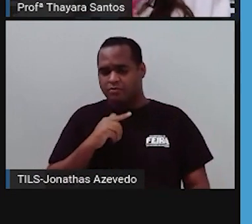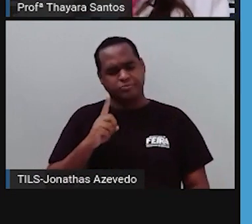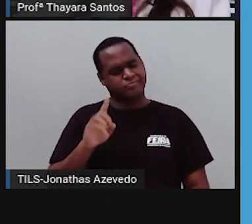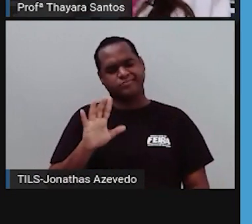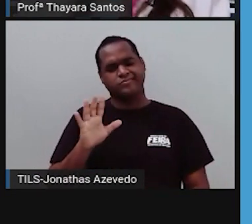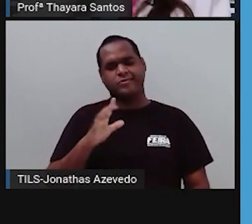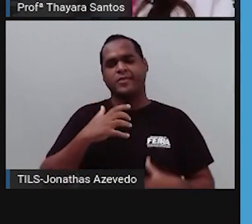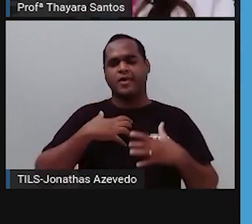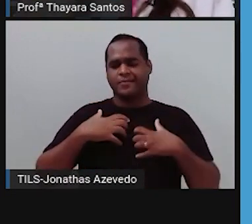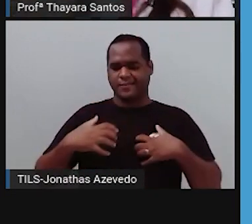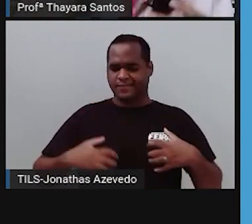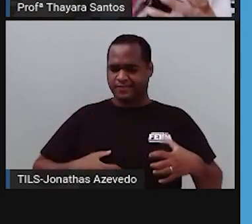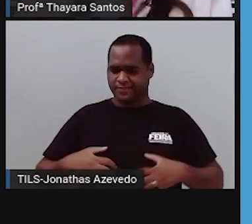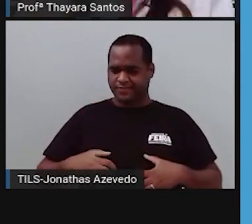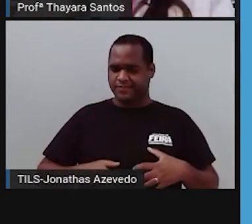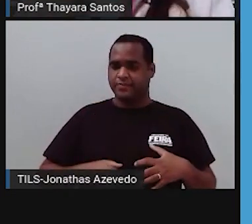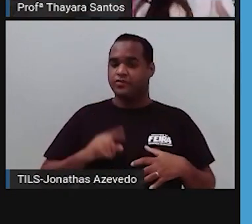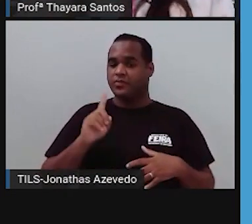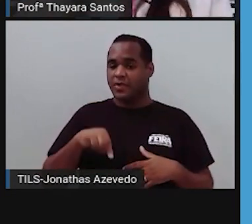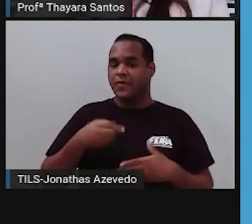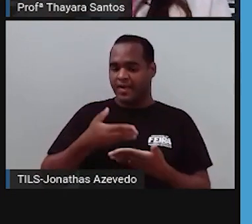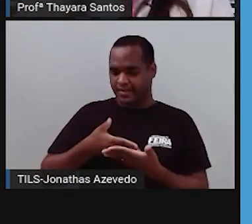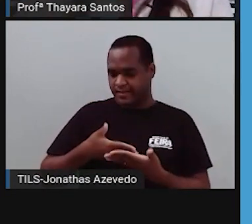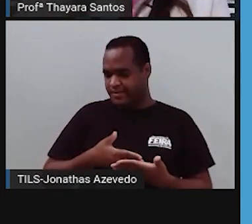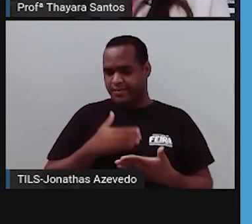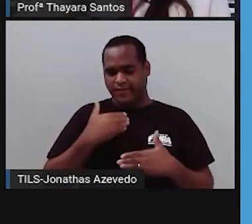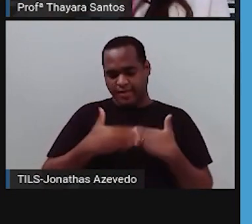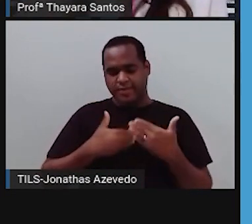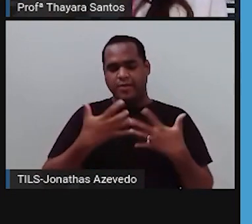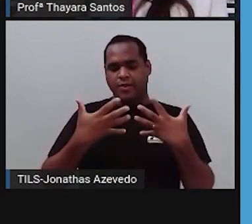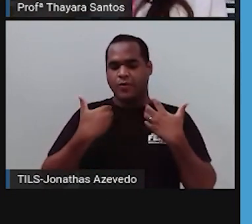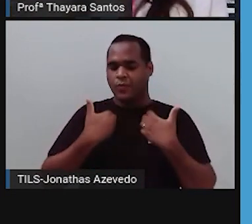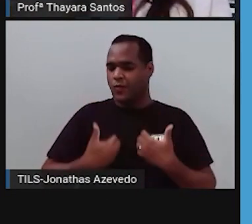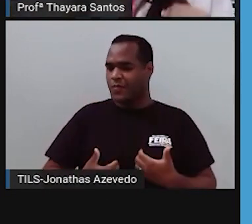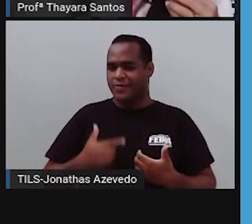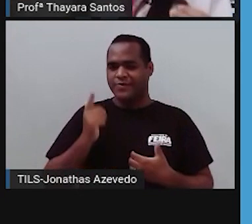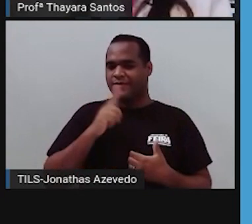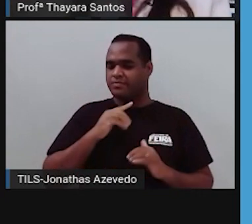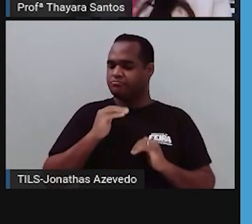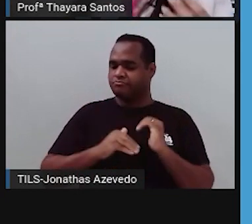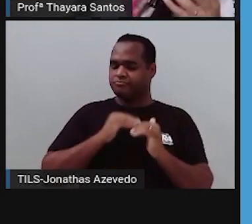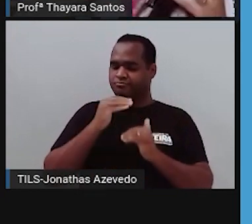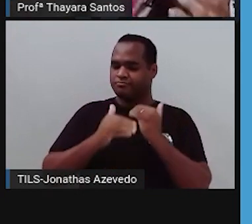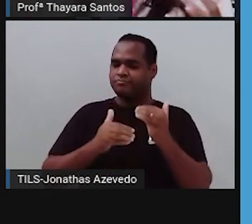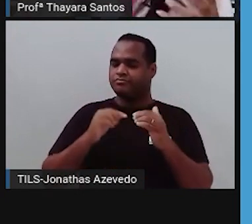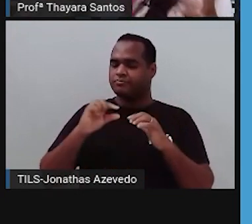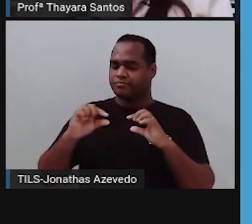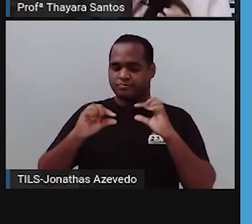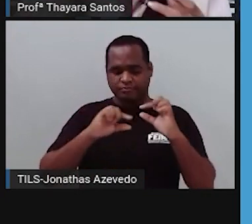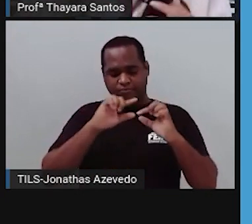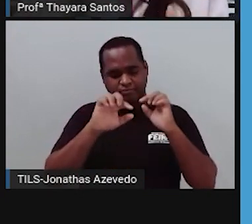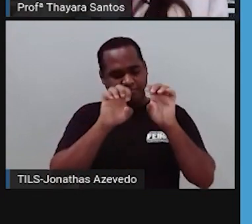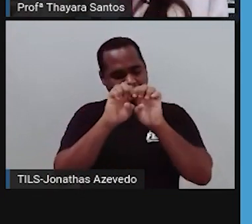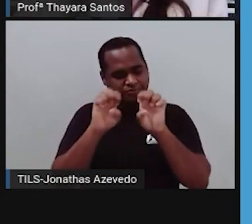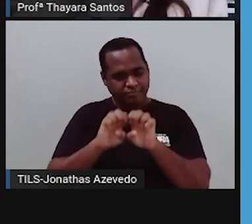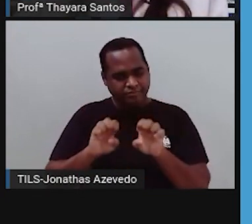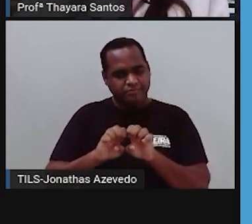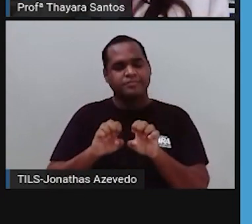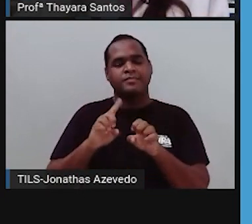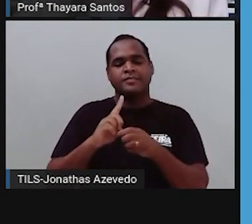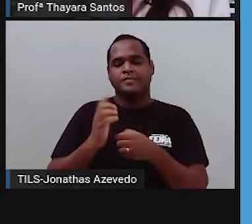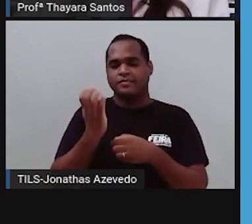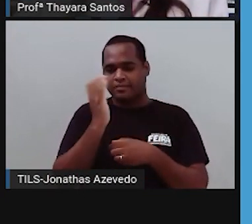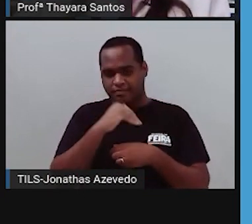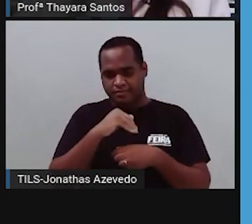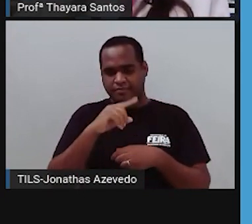sistema nervoso. Então, o bebê ele vai encorpando, vai ganhando corpo, vai desenvolvendo ali um pouquinho das estruturas nervosas dele,